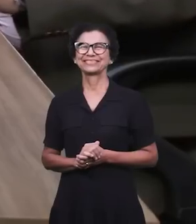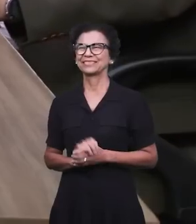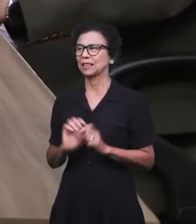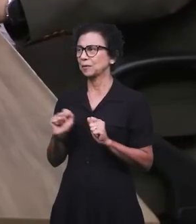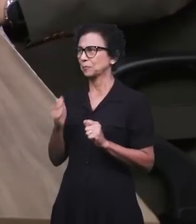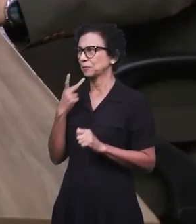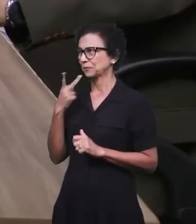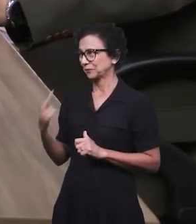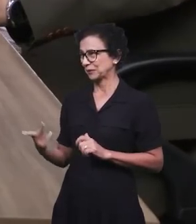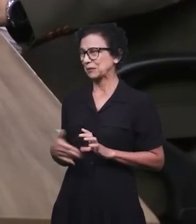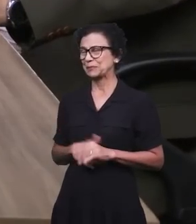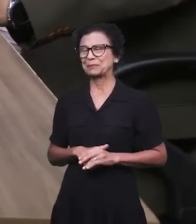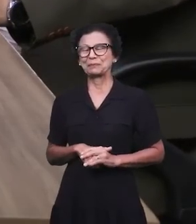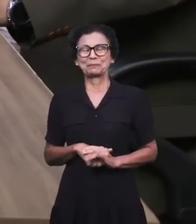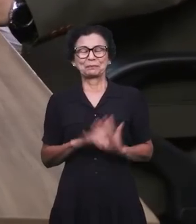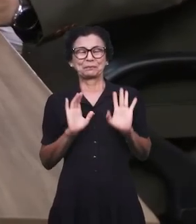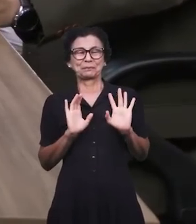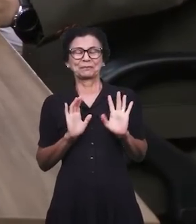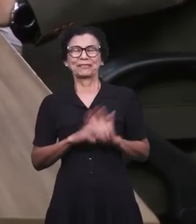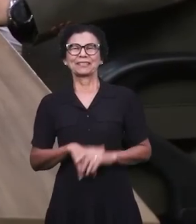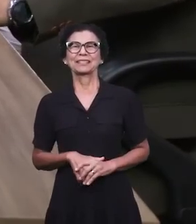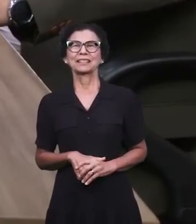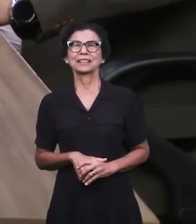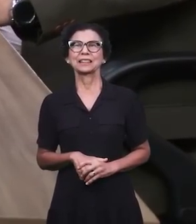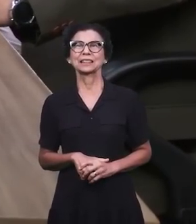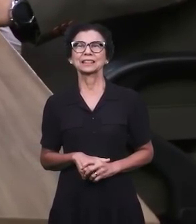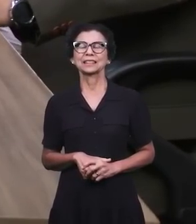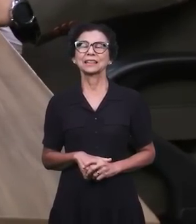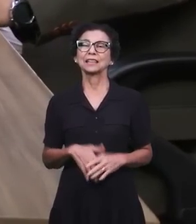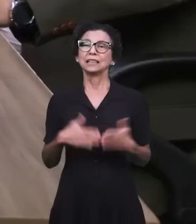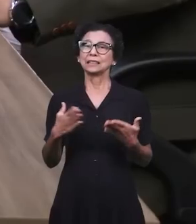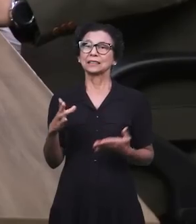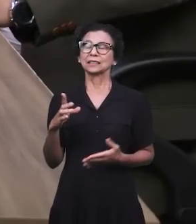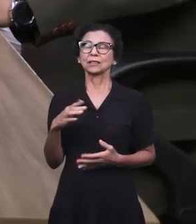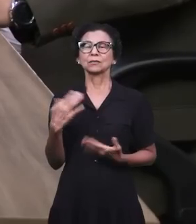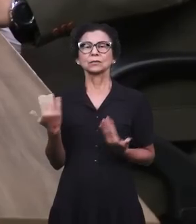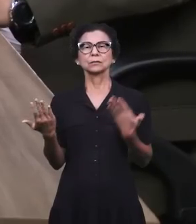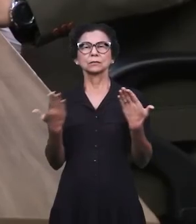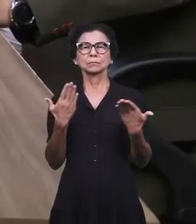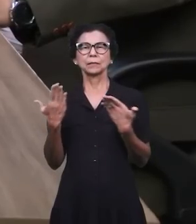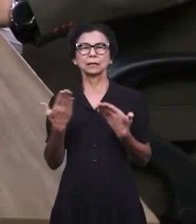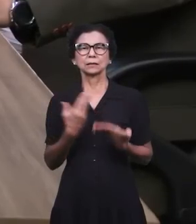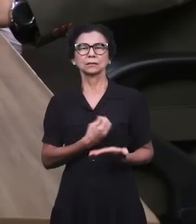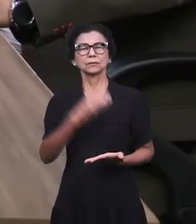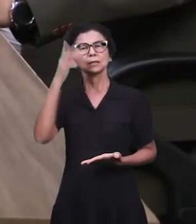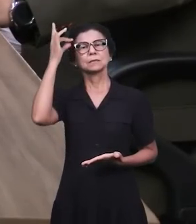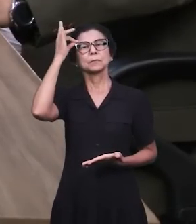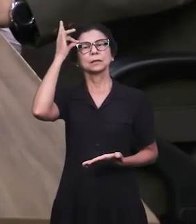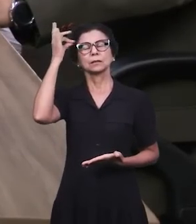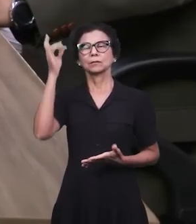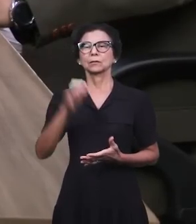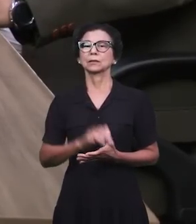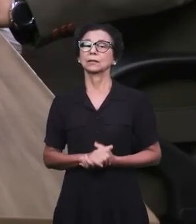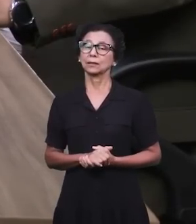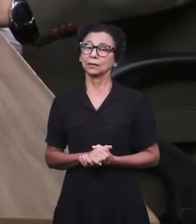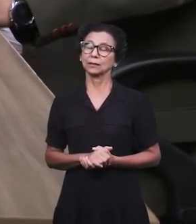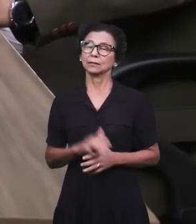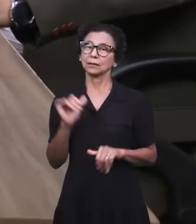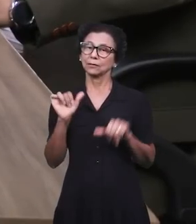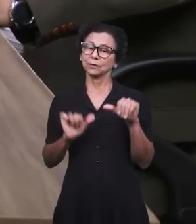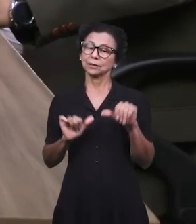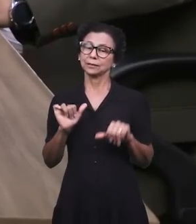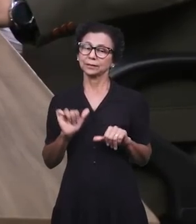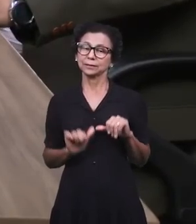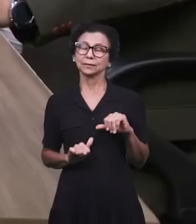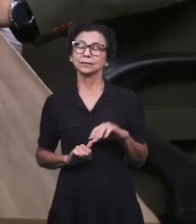profética. Nós precisamos dar manutenção na nossa vida espiritual, né? Nossa vida espiritual precisa ser constantemente